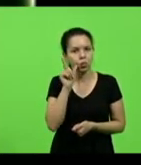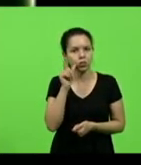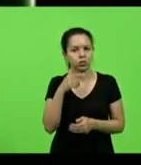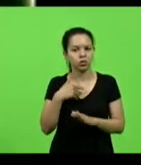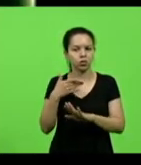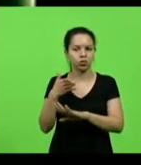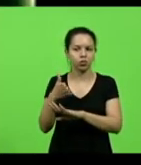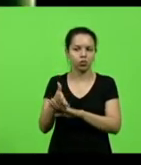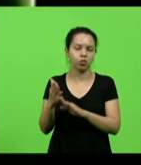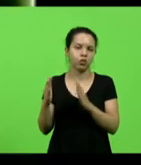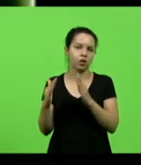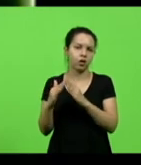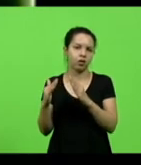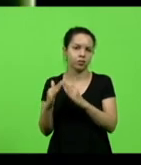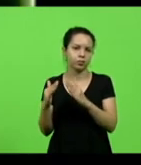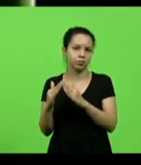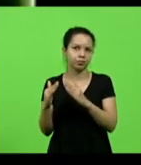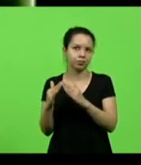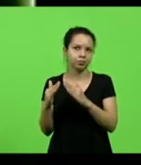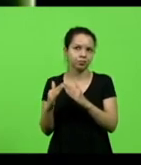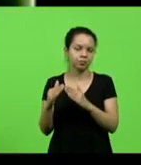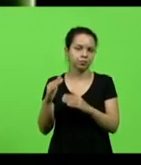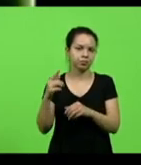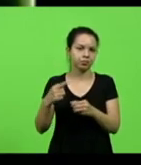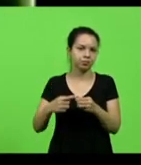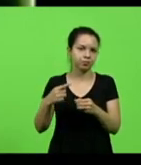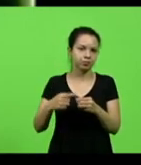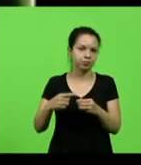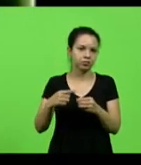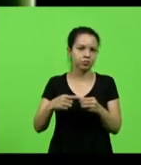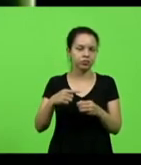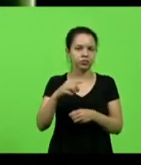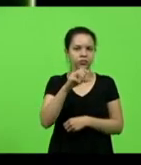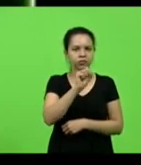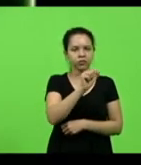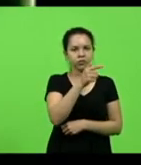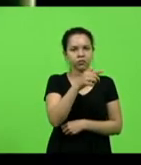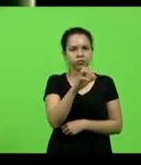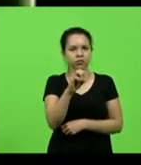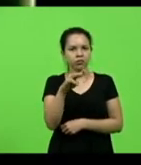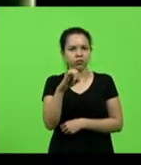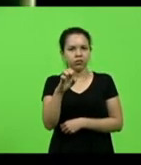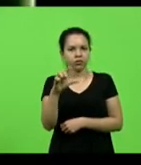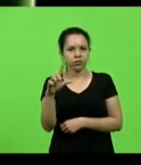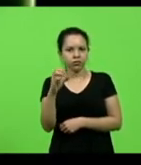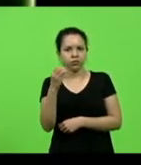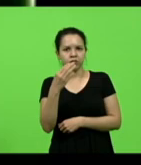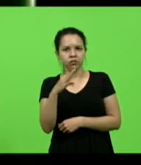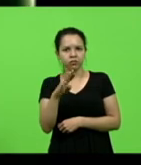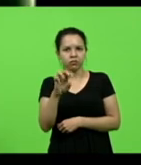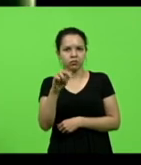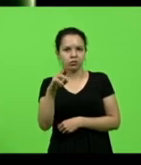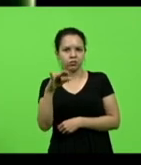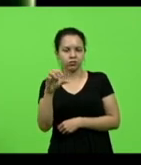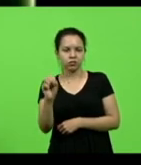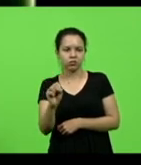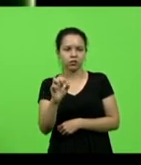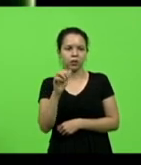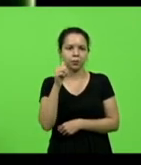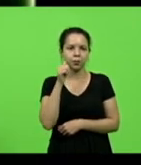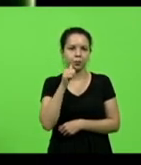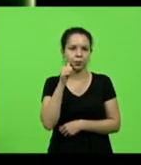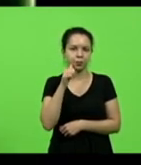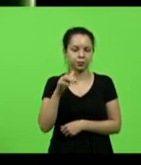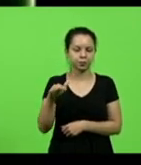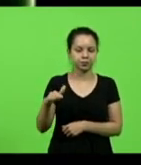residência lá no município de São Miguel da Boa Vista. E uma menininha lá, pequenininha,